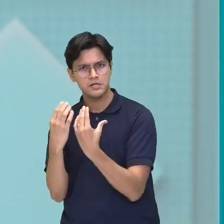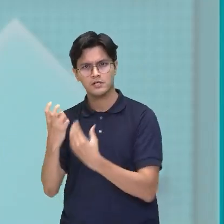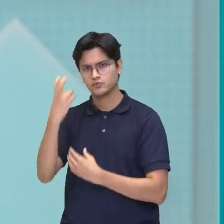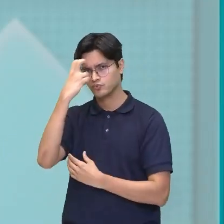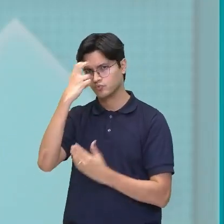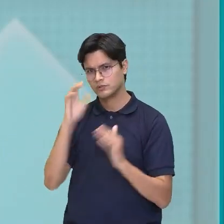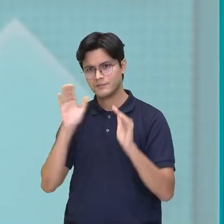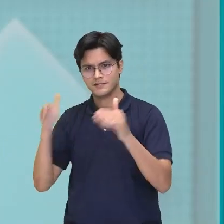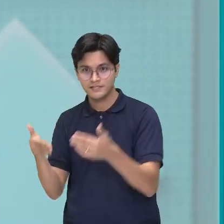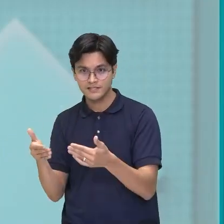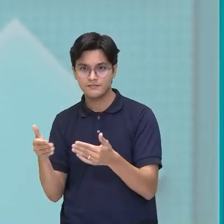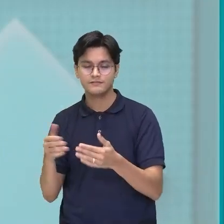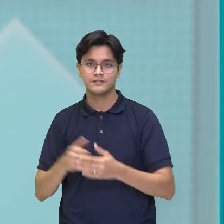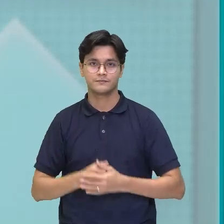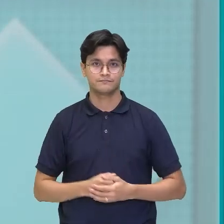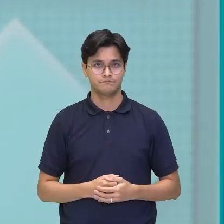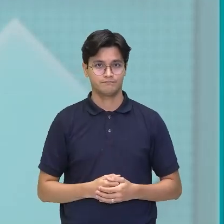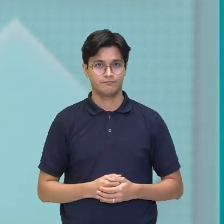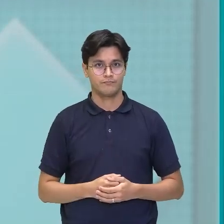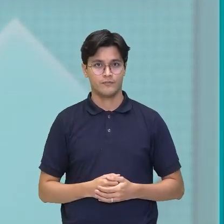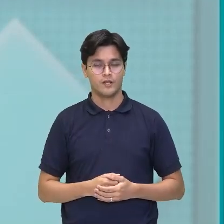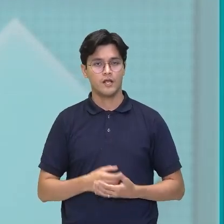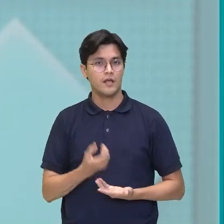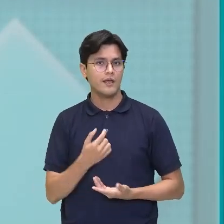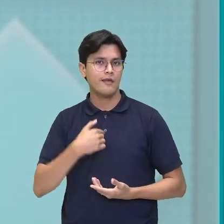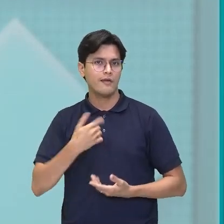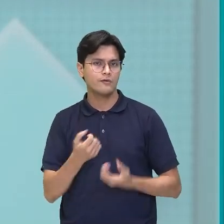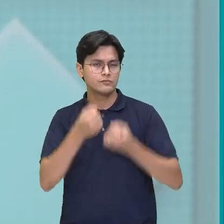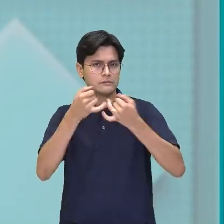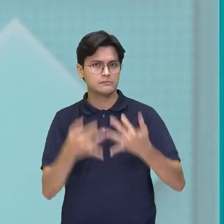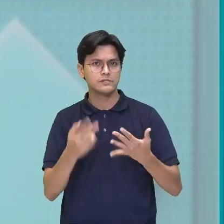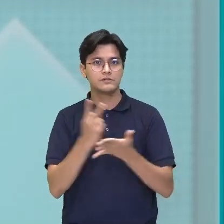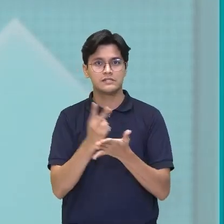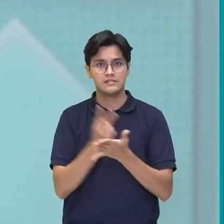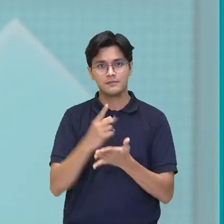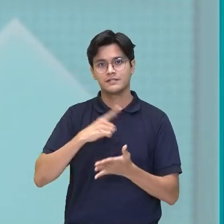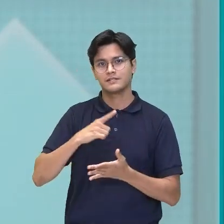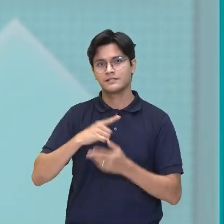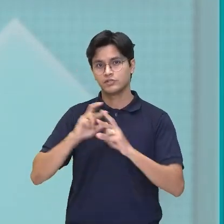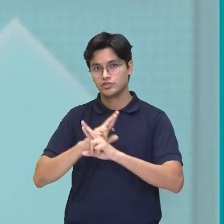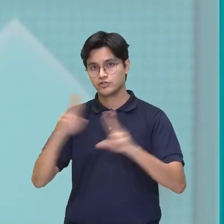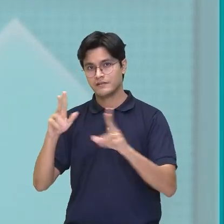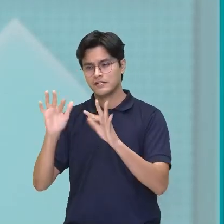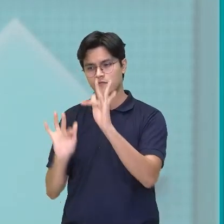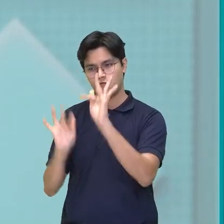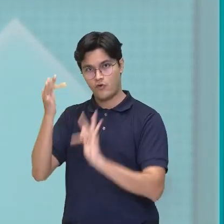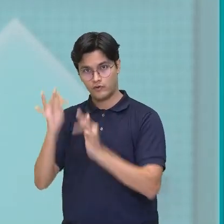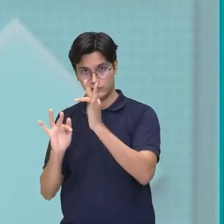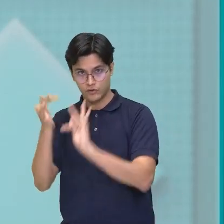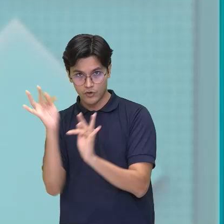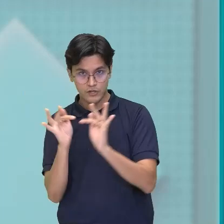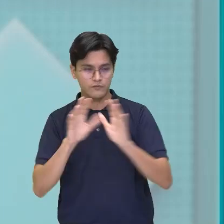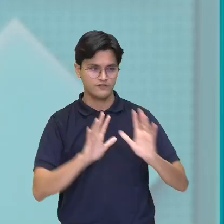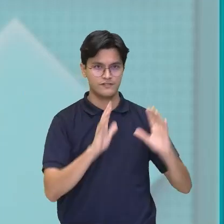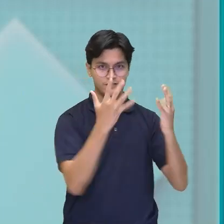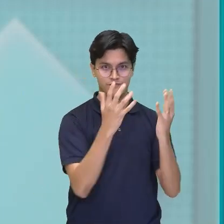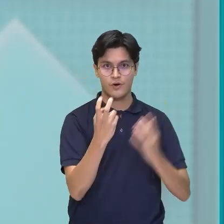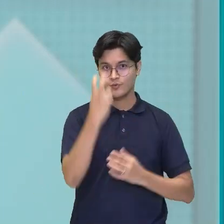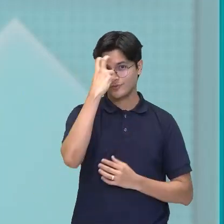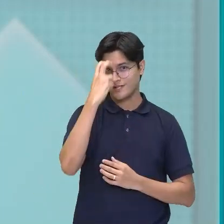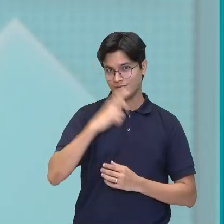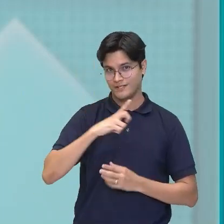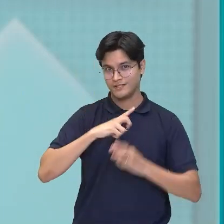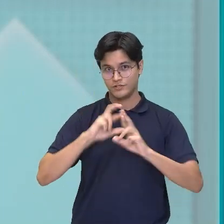coloco que há diferença entre um festival folclórico e um festival cultural. O festival folclórico,